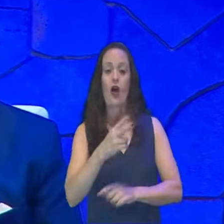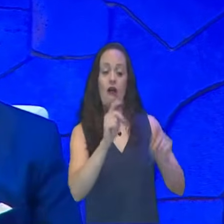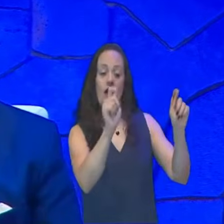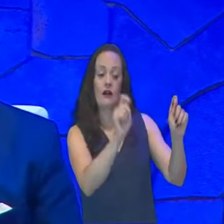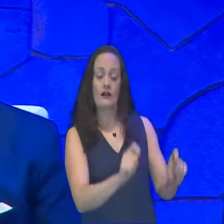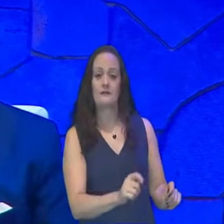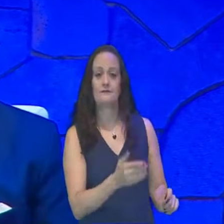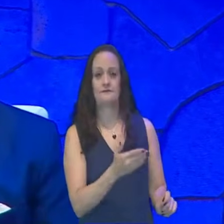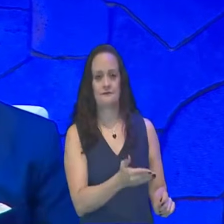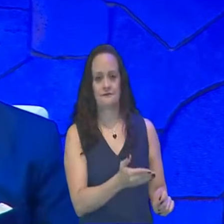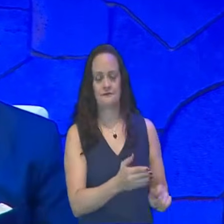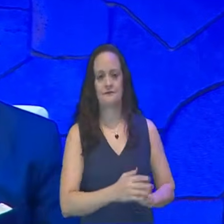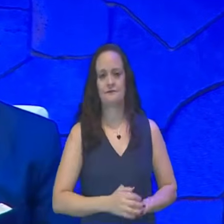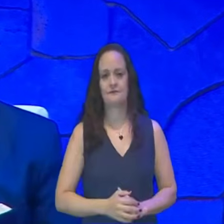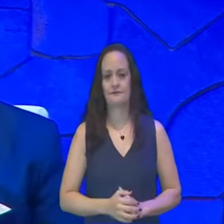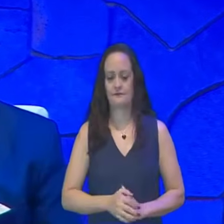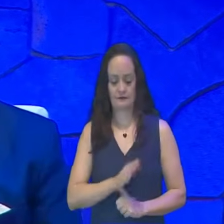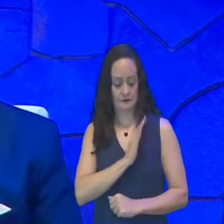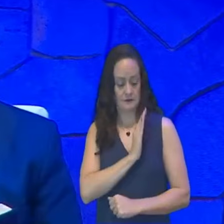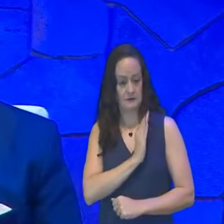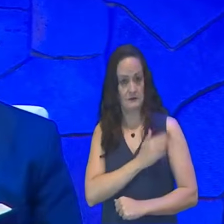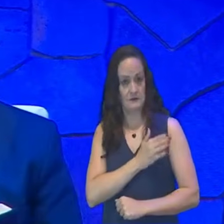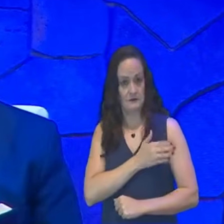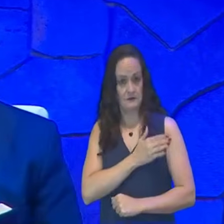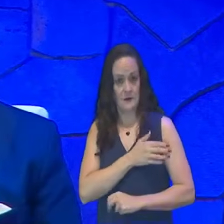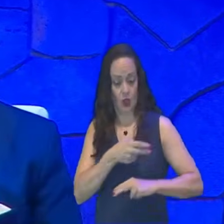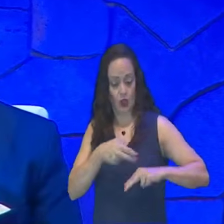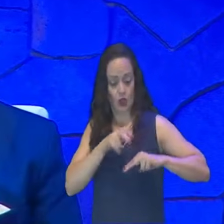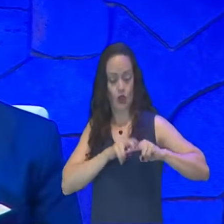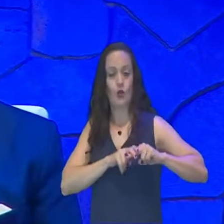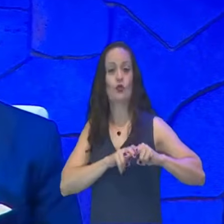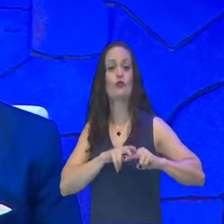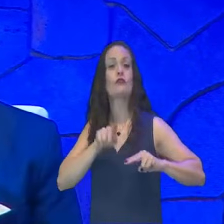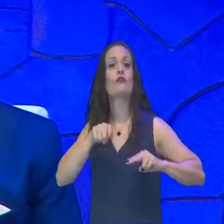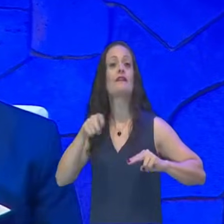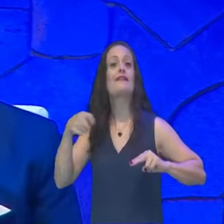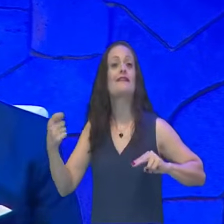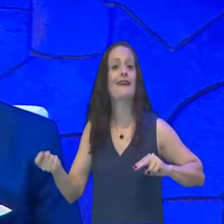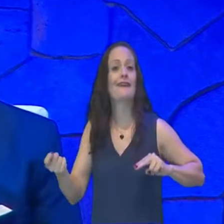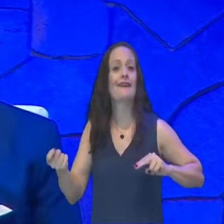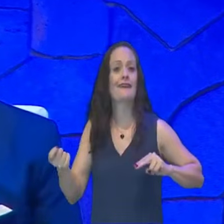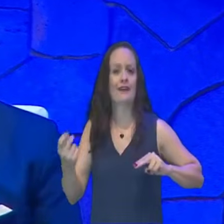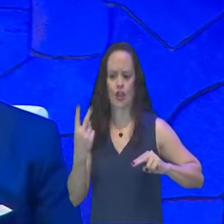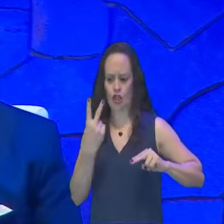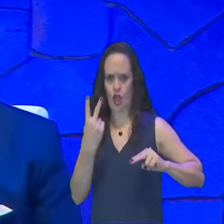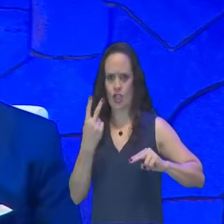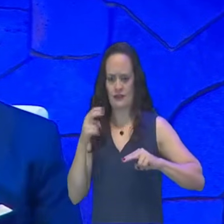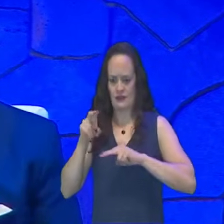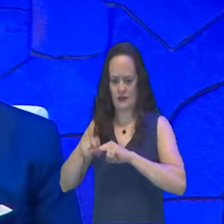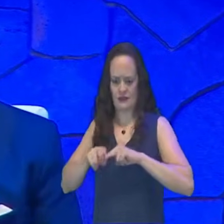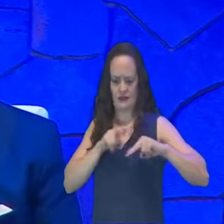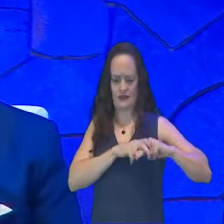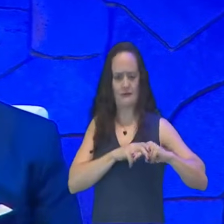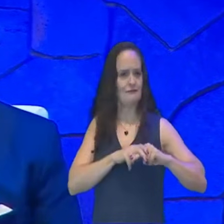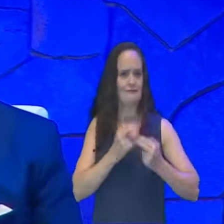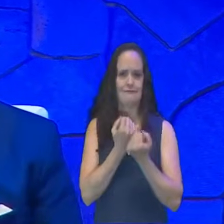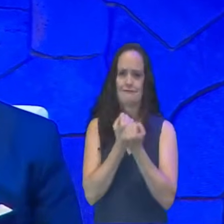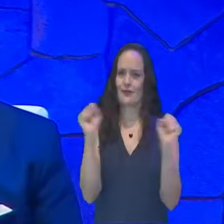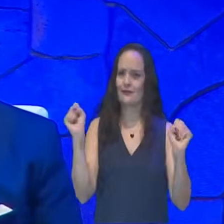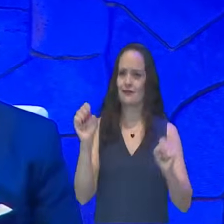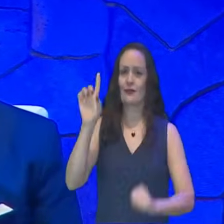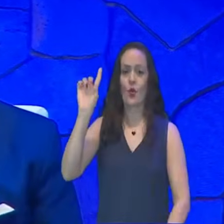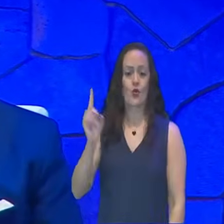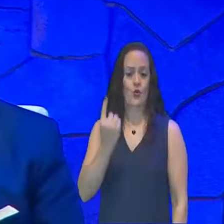O trono do nosso coração não comporta 2 soberanos, não comporta 2 senhores. Ou Cristo